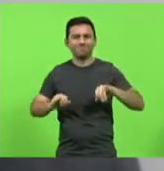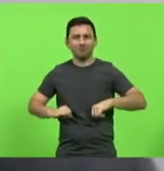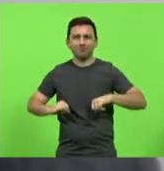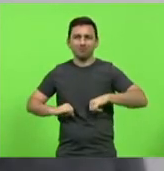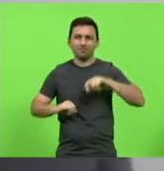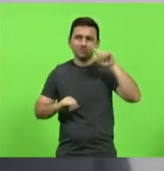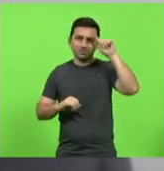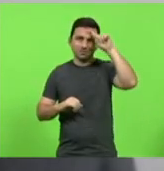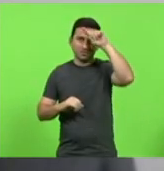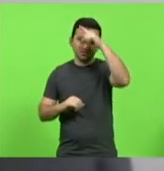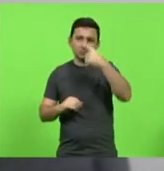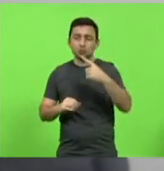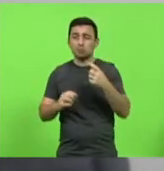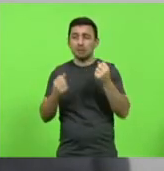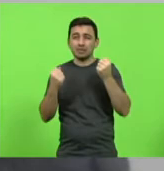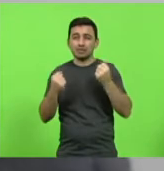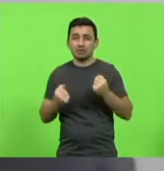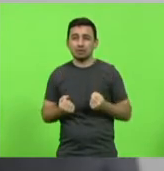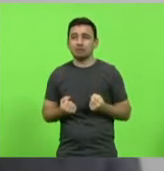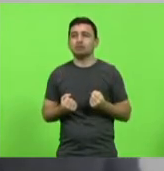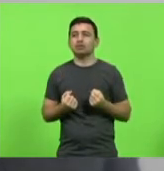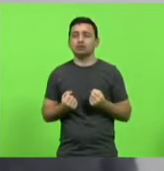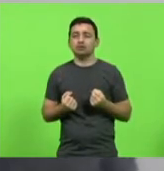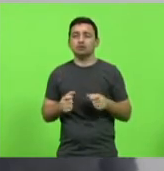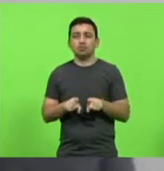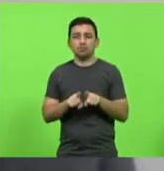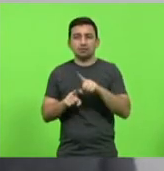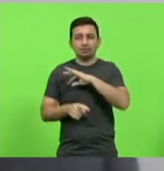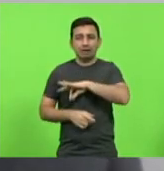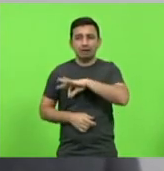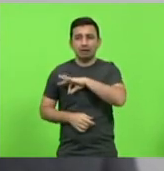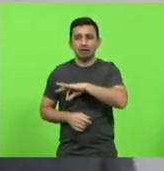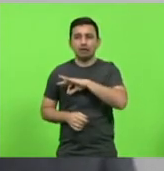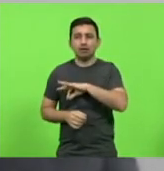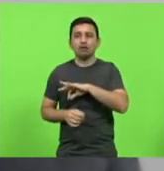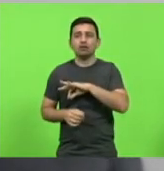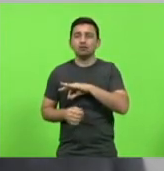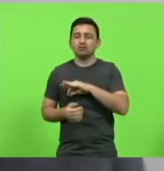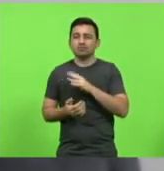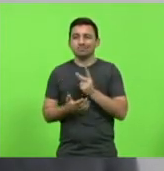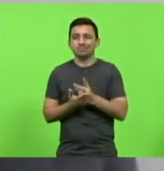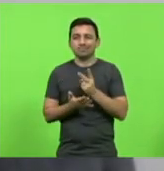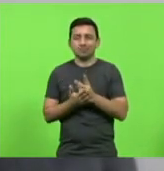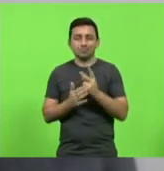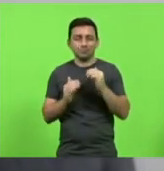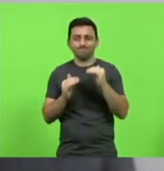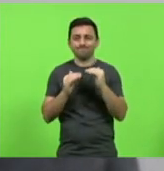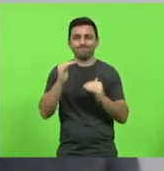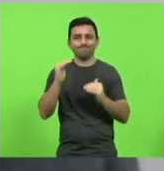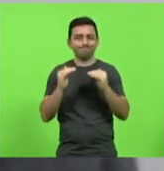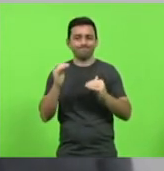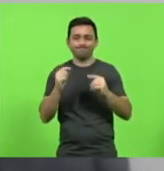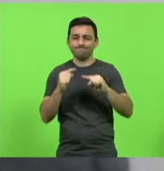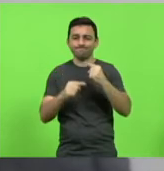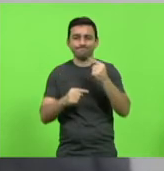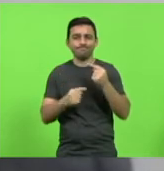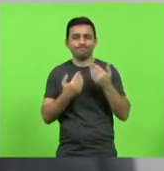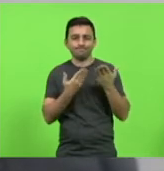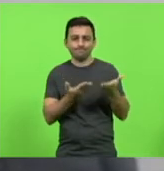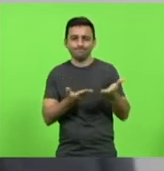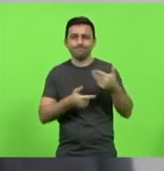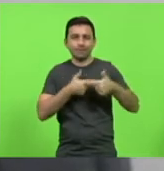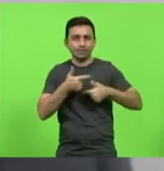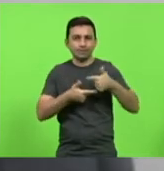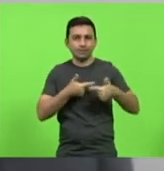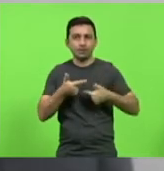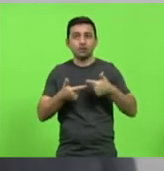com cargas horárias excessivas e salários geralmente não condizentes. Por isso, a questão da